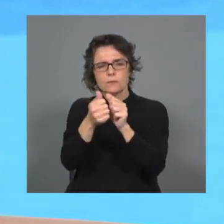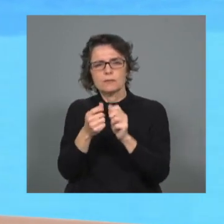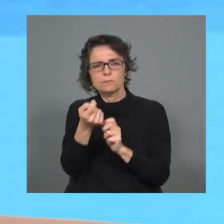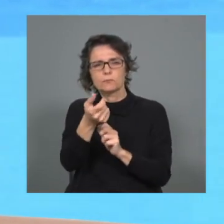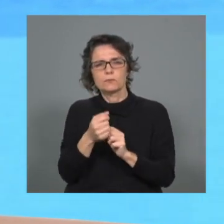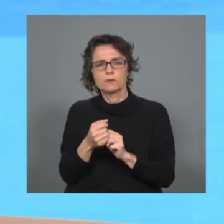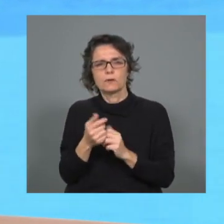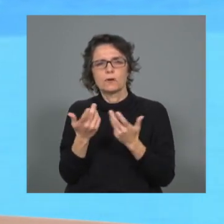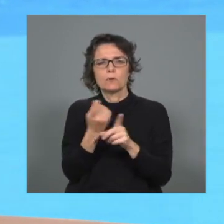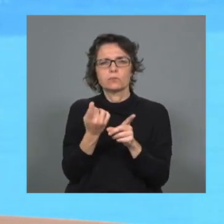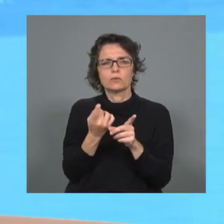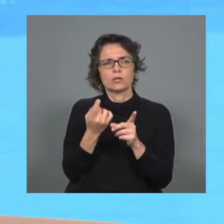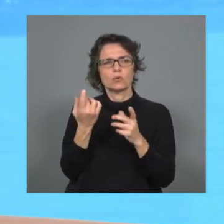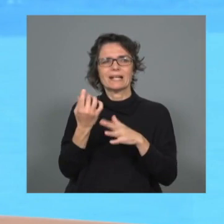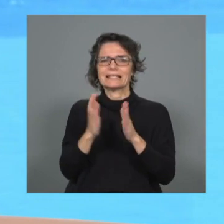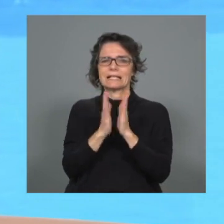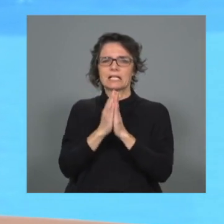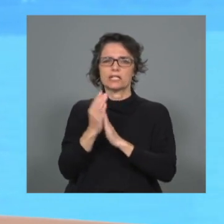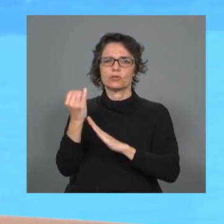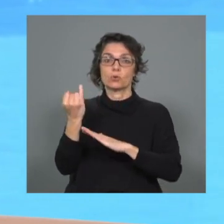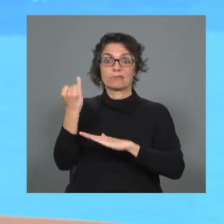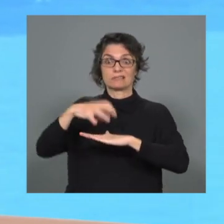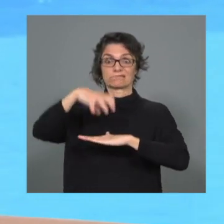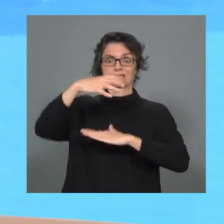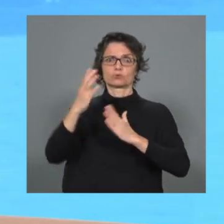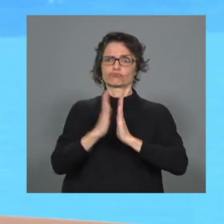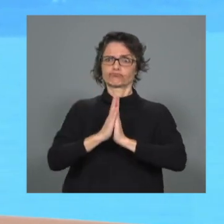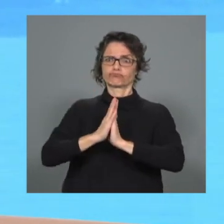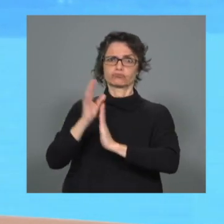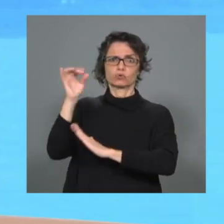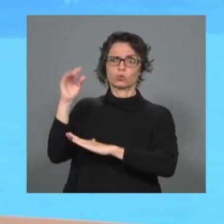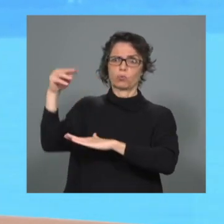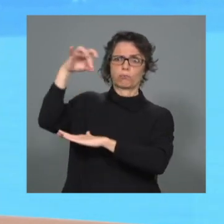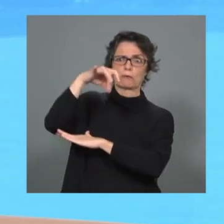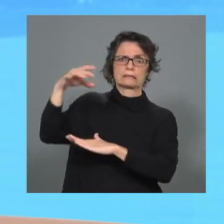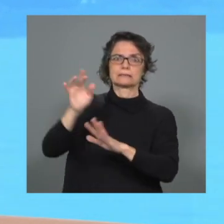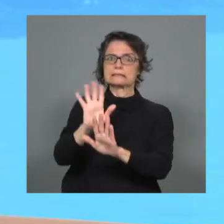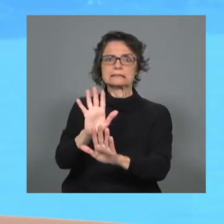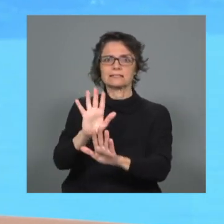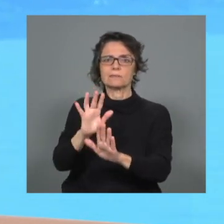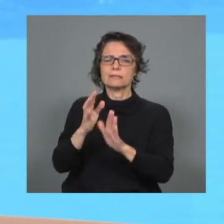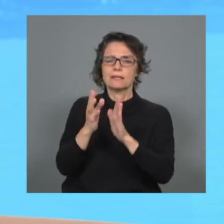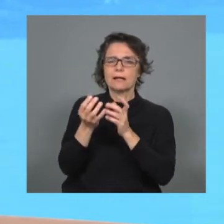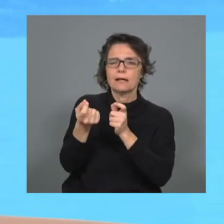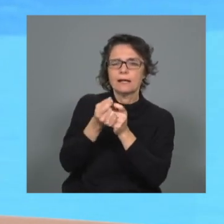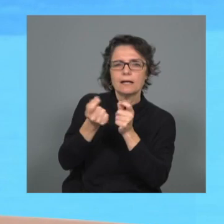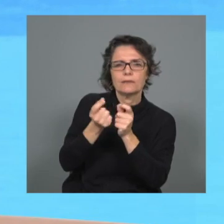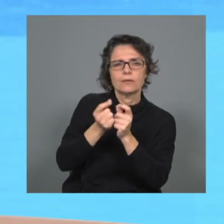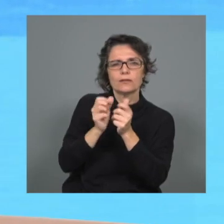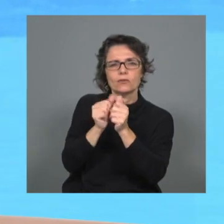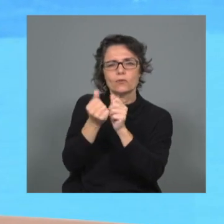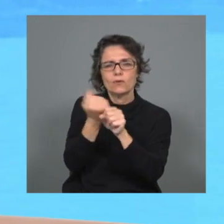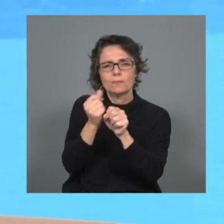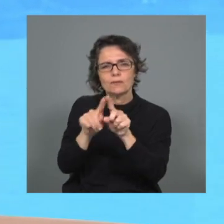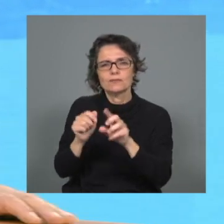forma institucional, mas nestas novas formas de estar presente, e falou aí na Missão País, é um dado muito concreto